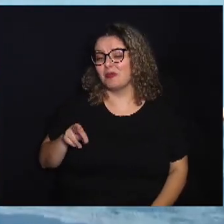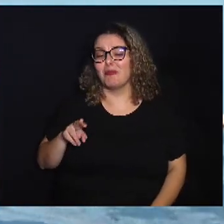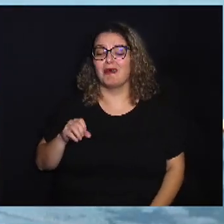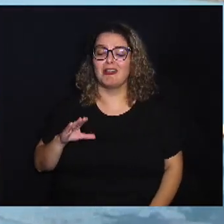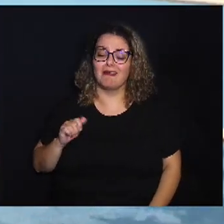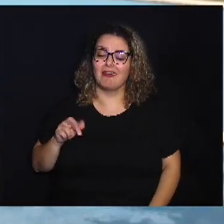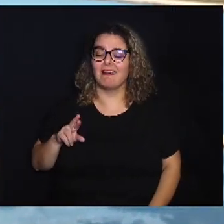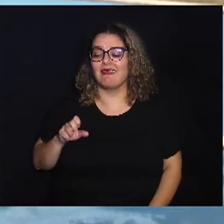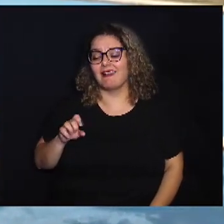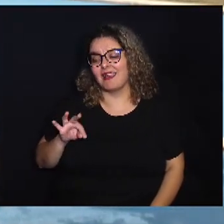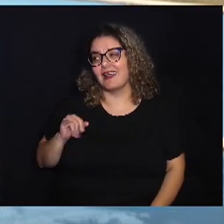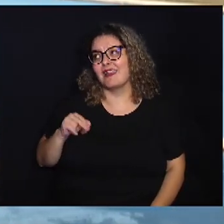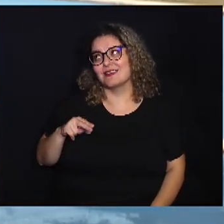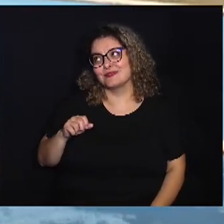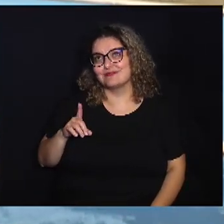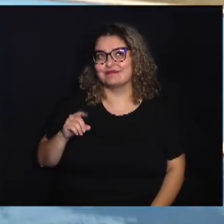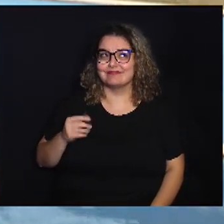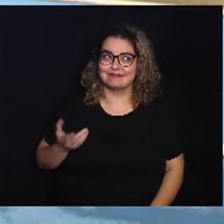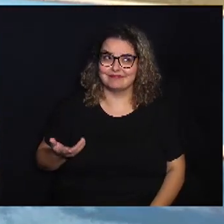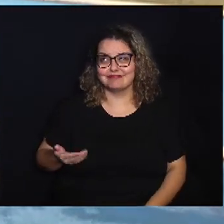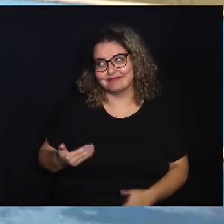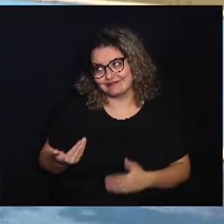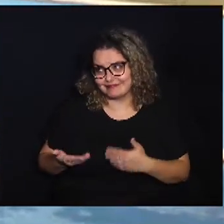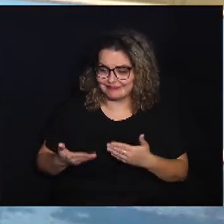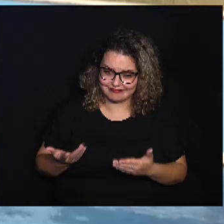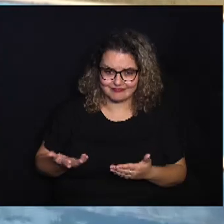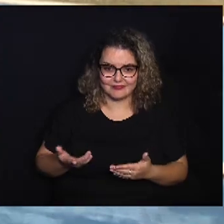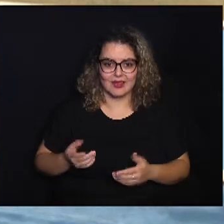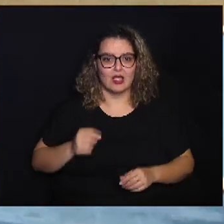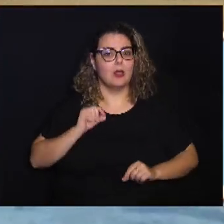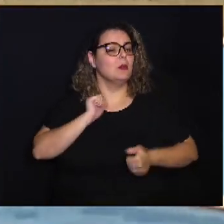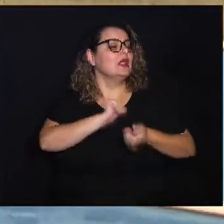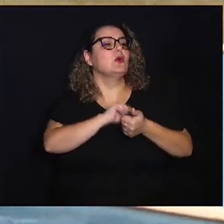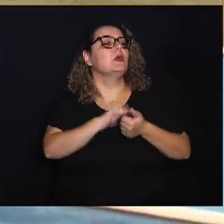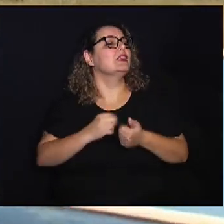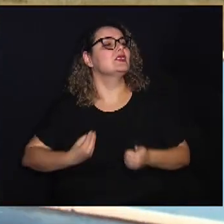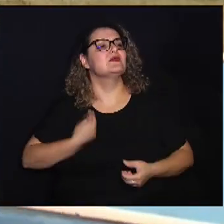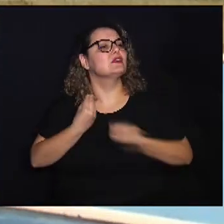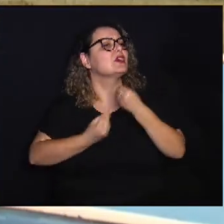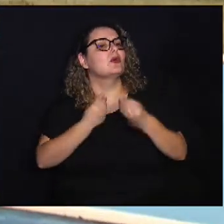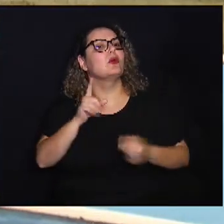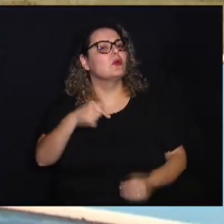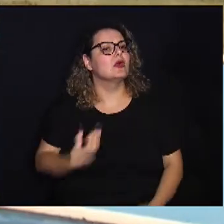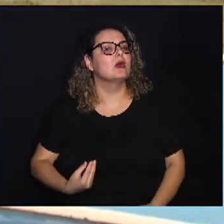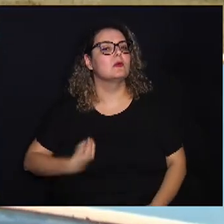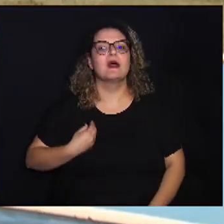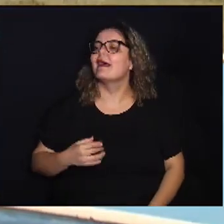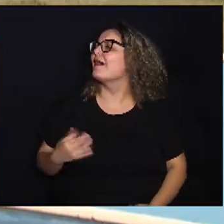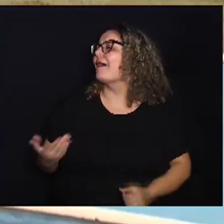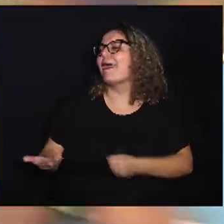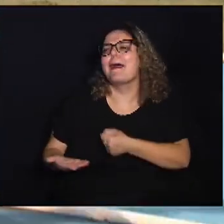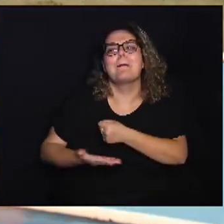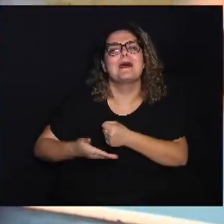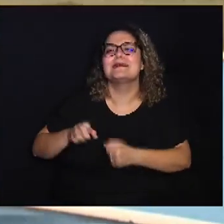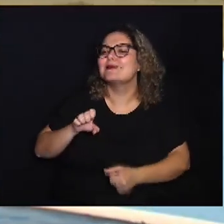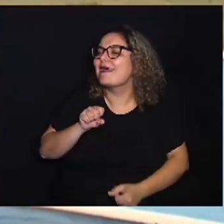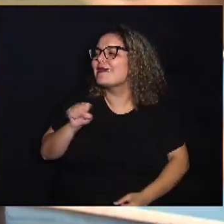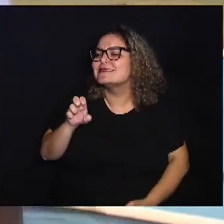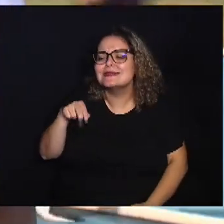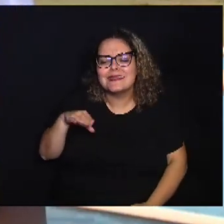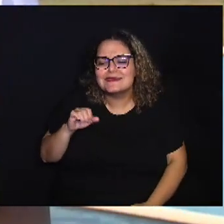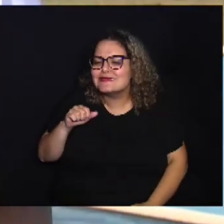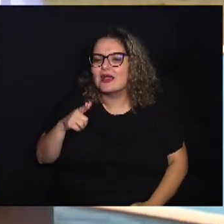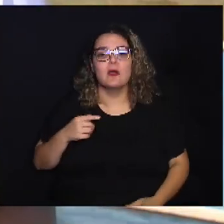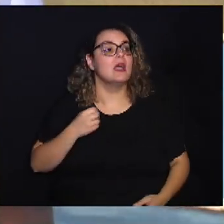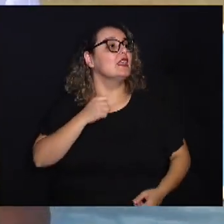Como é que você vê a corrida para a nossa qualidade de vida? Essencial. essencial. É essencial. Que dica que você dá pro pessoal